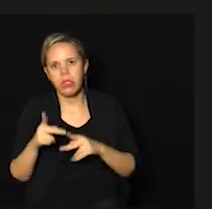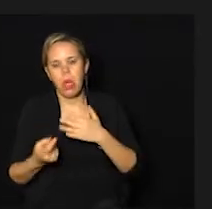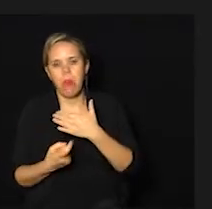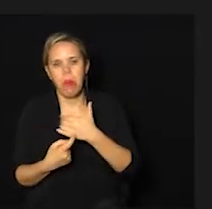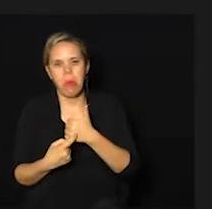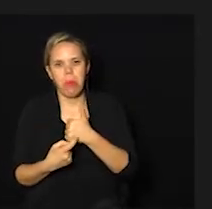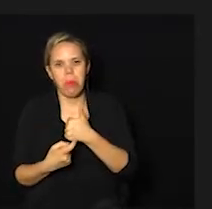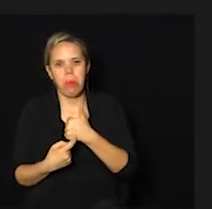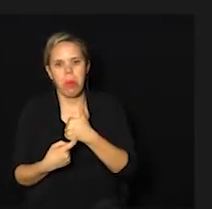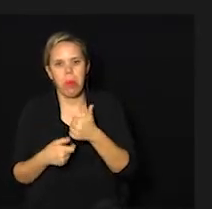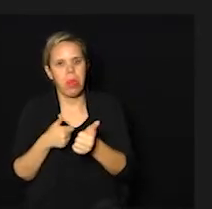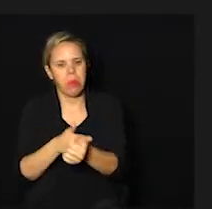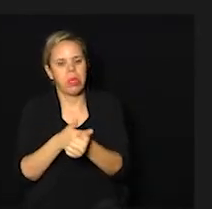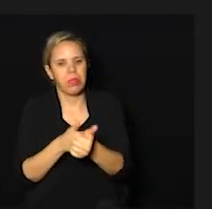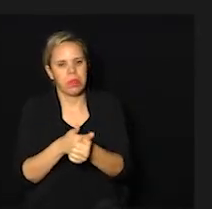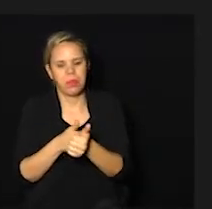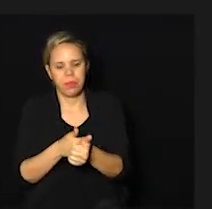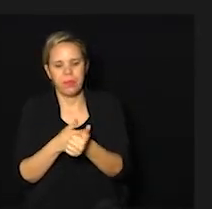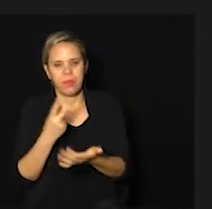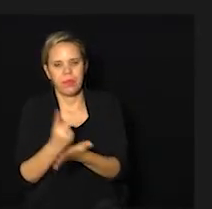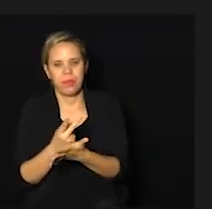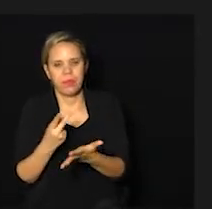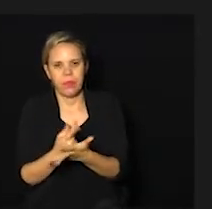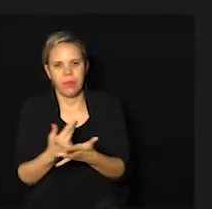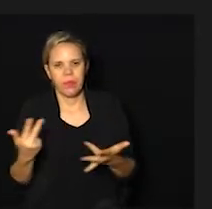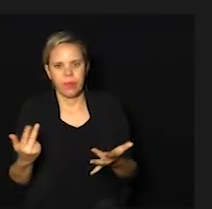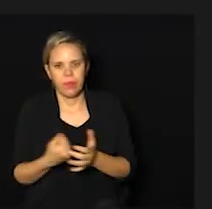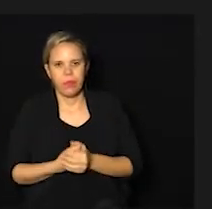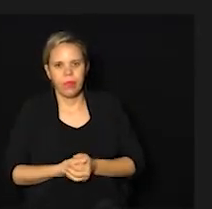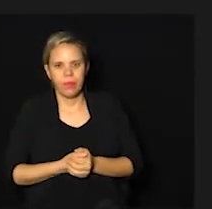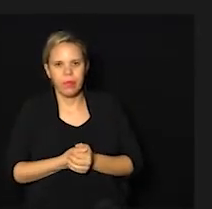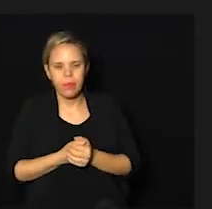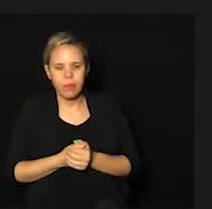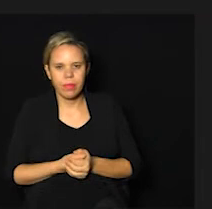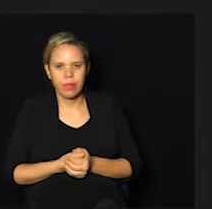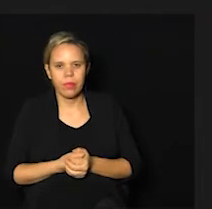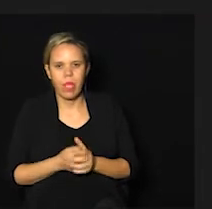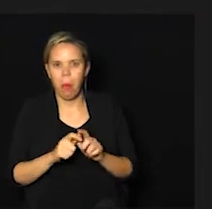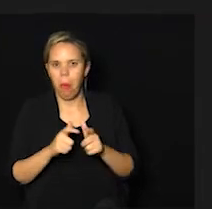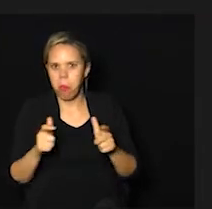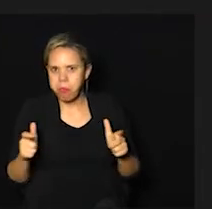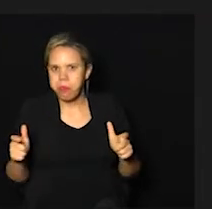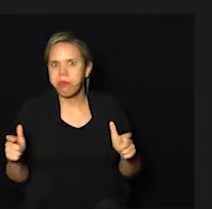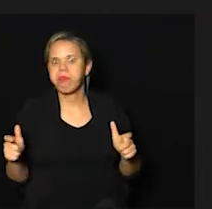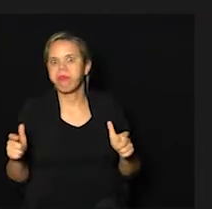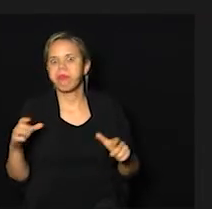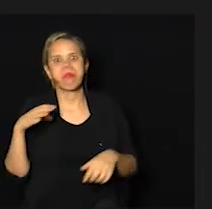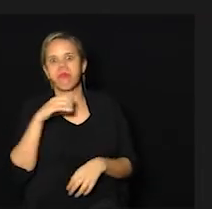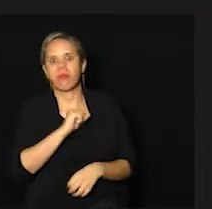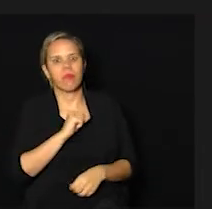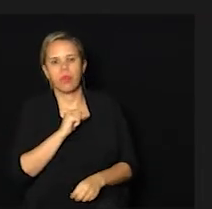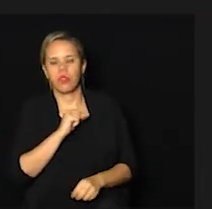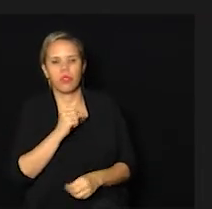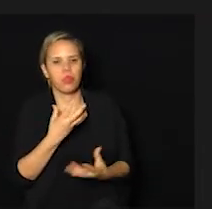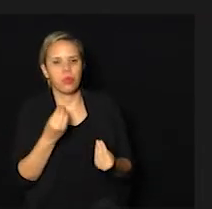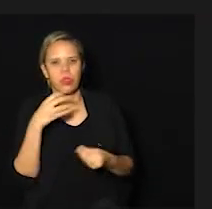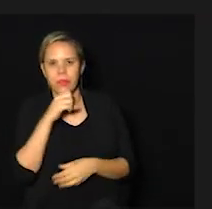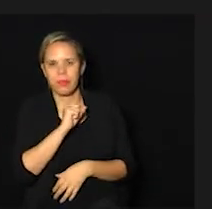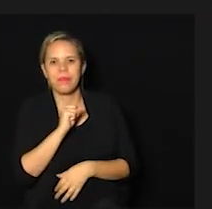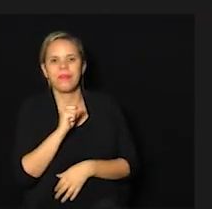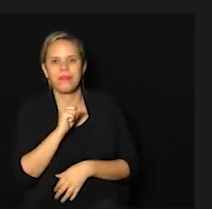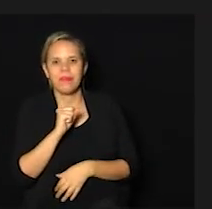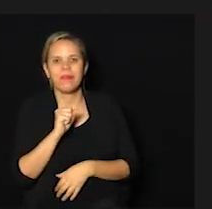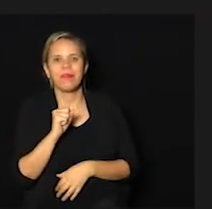tava todo mundo passando pelas mesmas coisas. E foi crescendo de repente, assim, cresceu muito